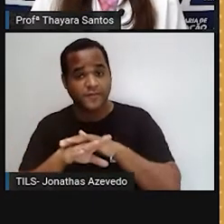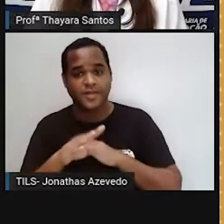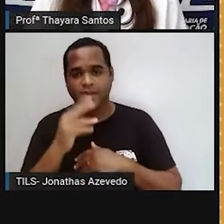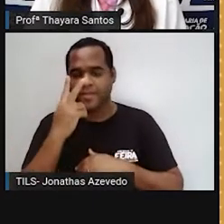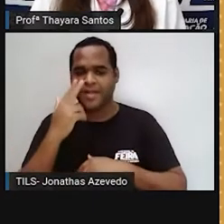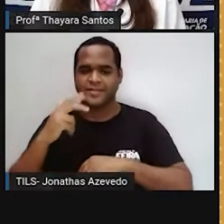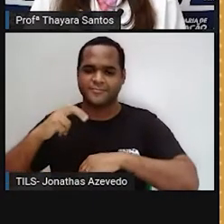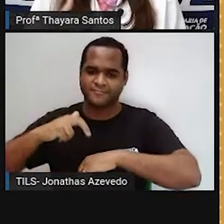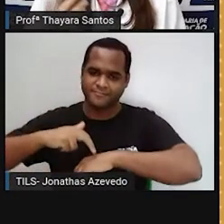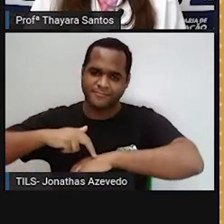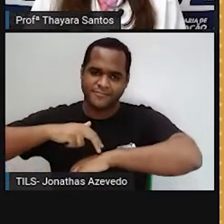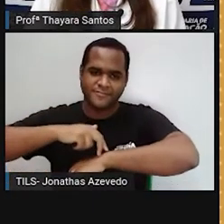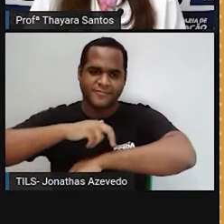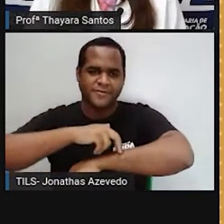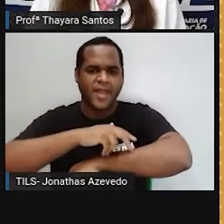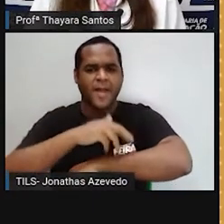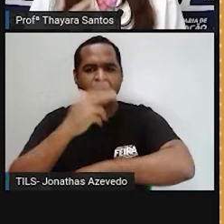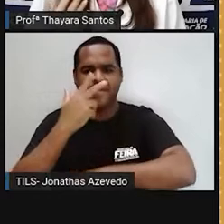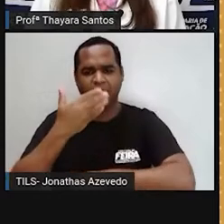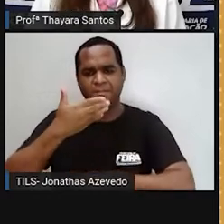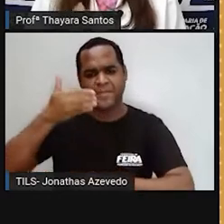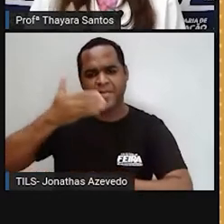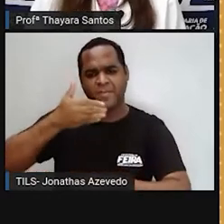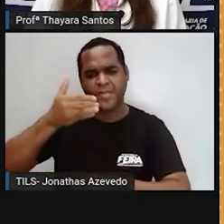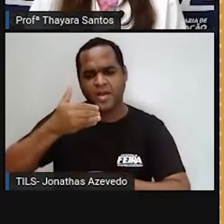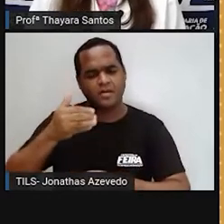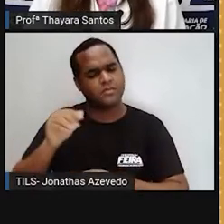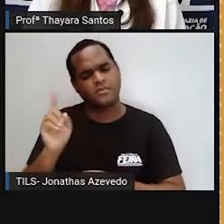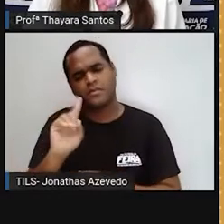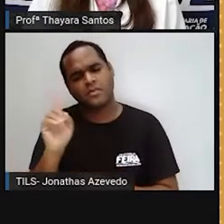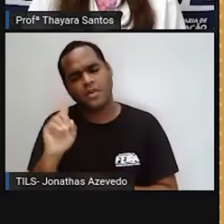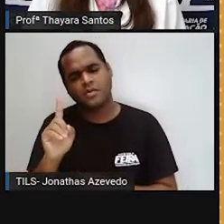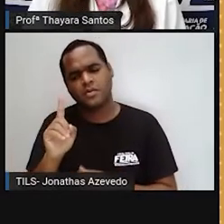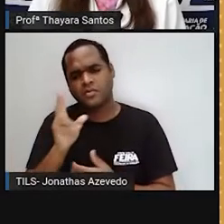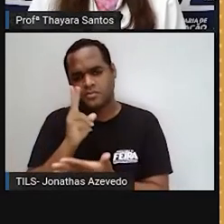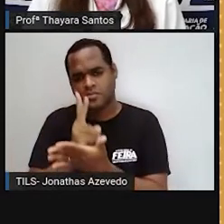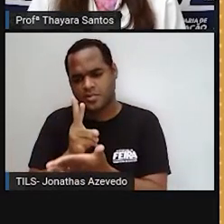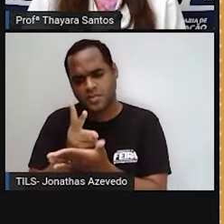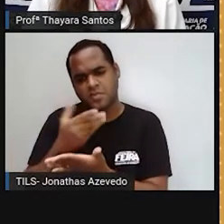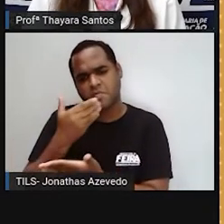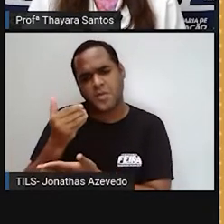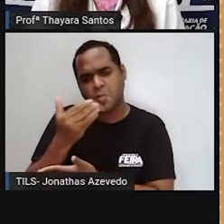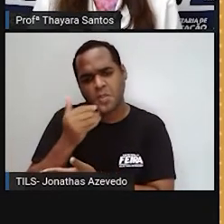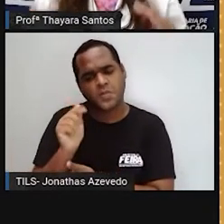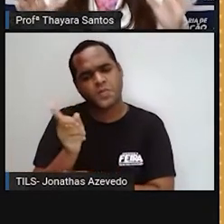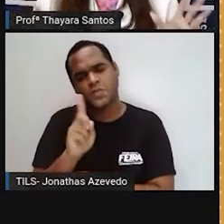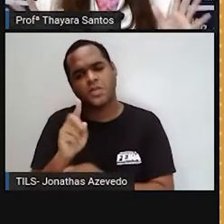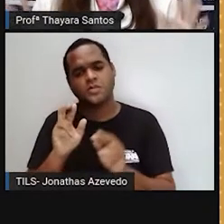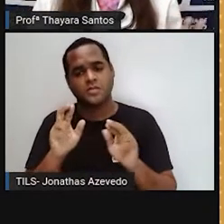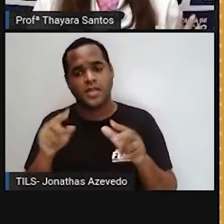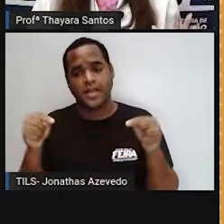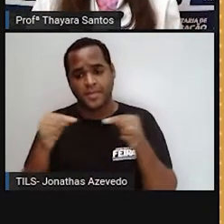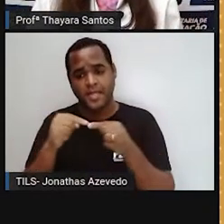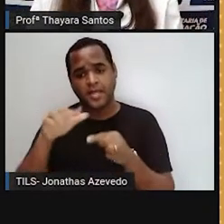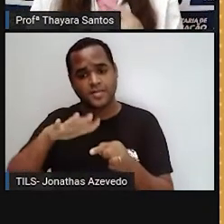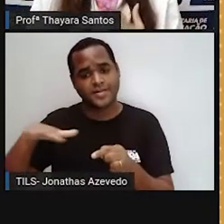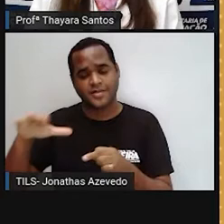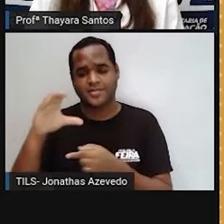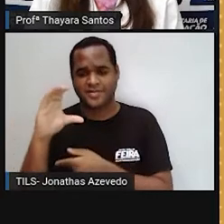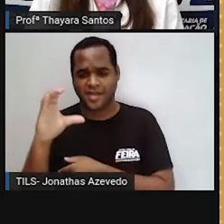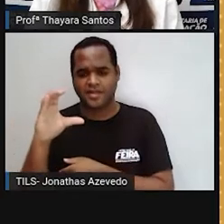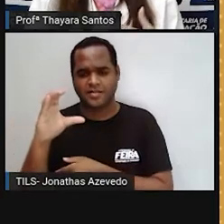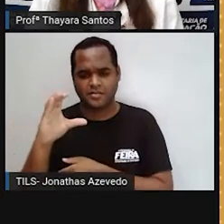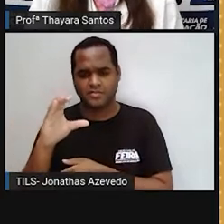como sendo uma melhoria, mas na verdade nem sempre a evolução vai ser uma melhoria, pelo menos aqui na área de ciências,